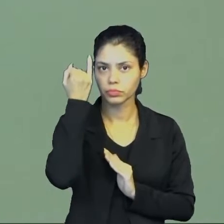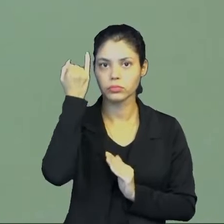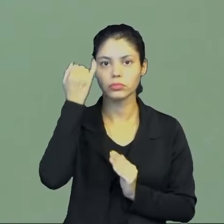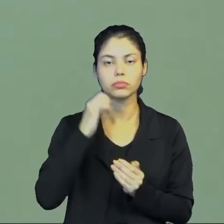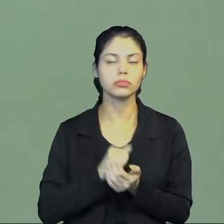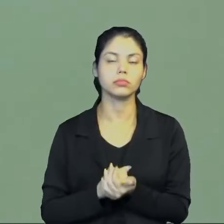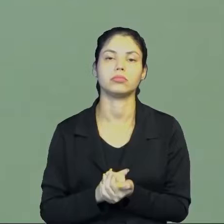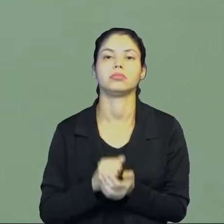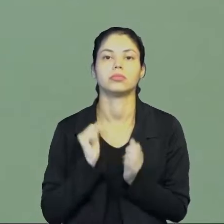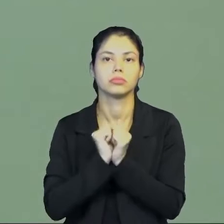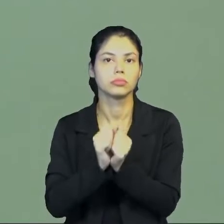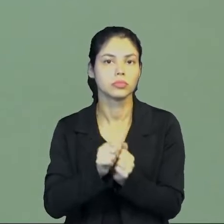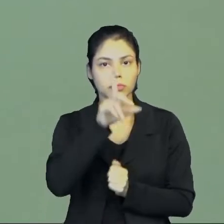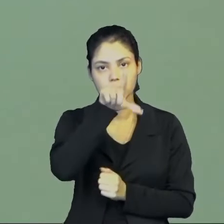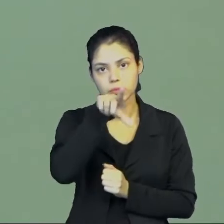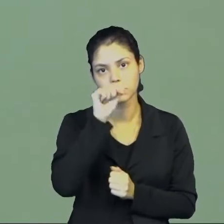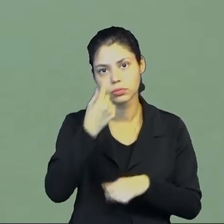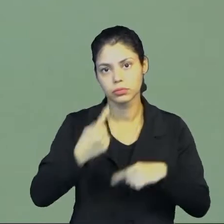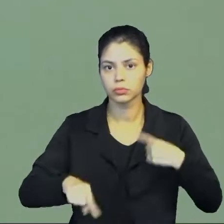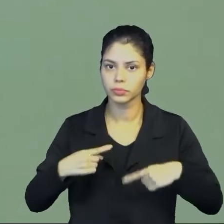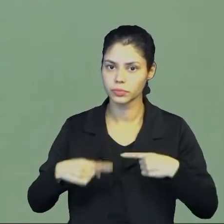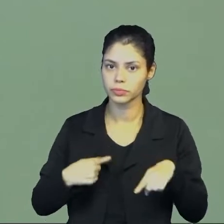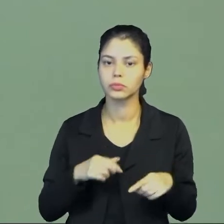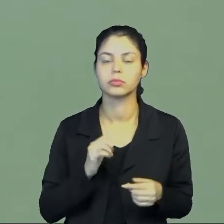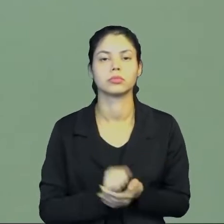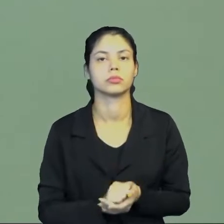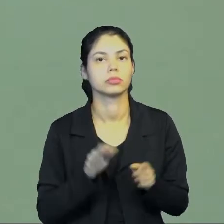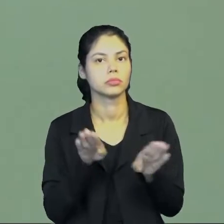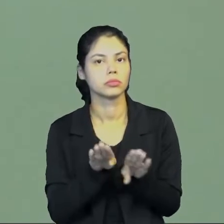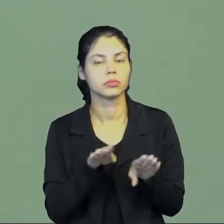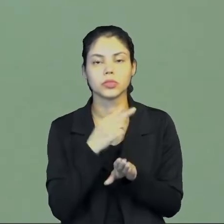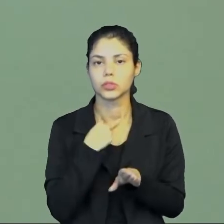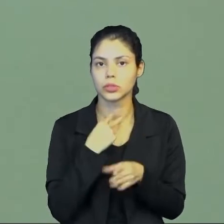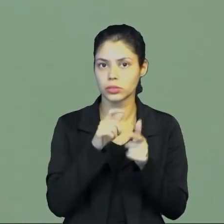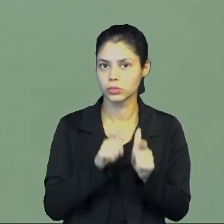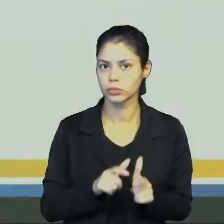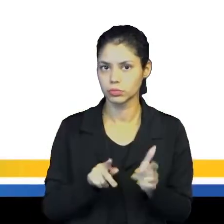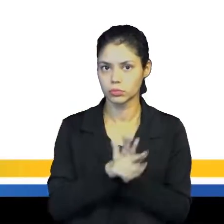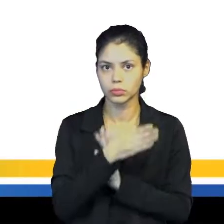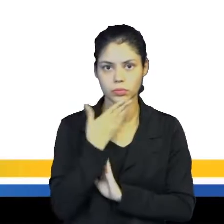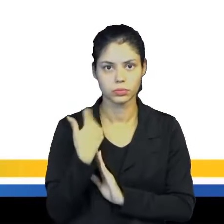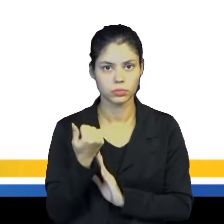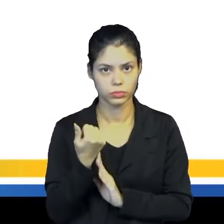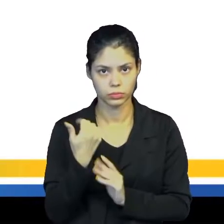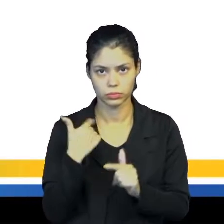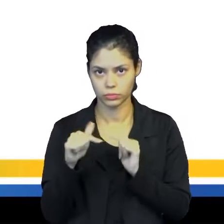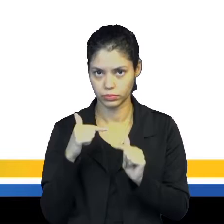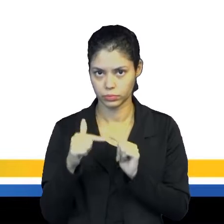não participarem das decisões políticas e nem ocuparem os melhores cargos.